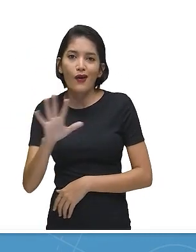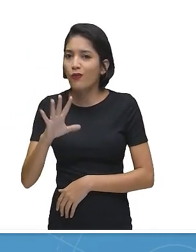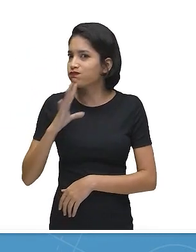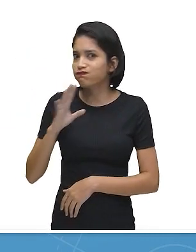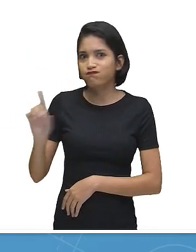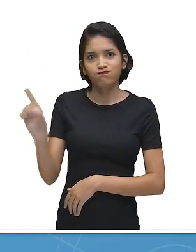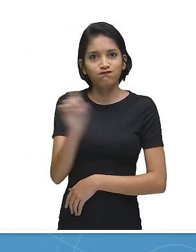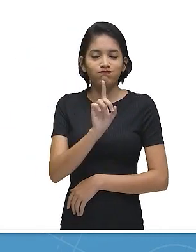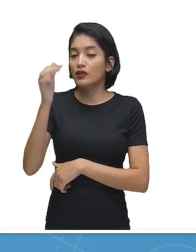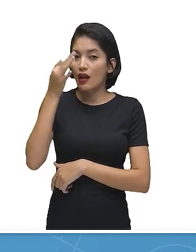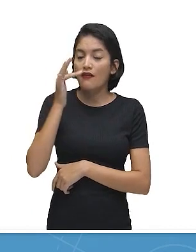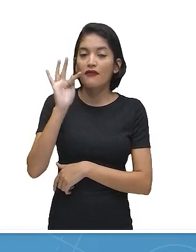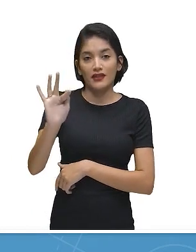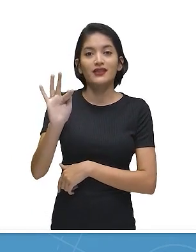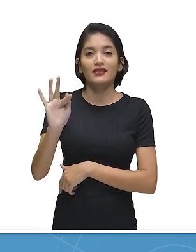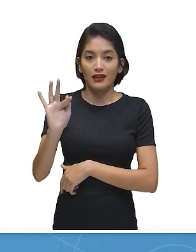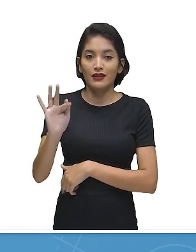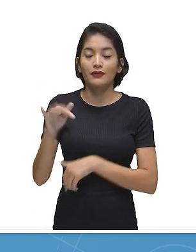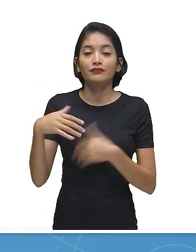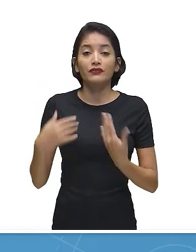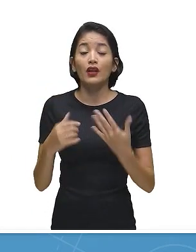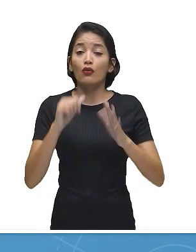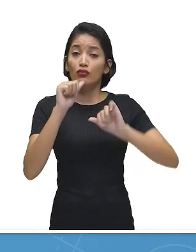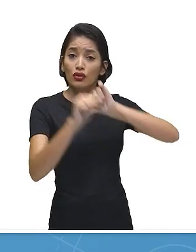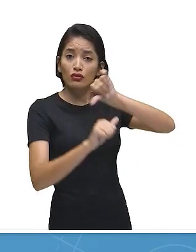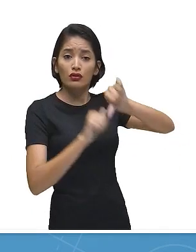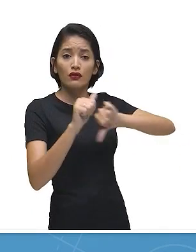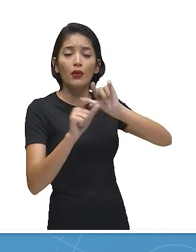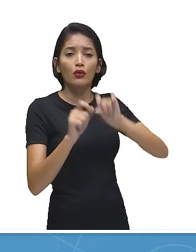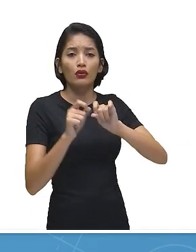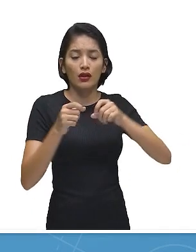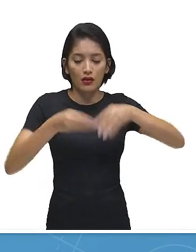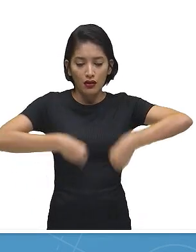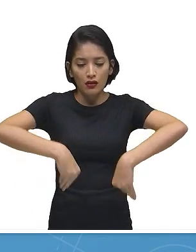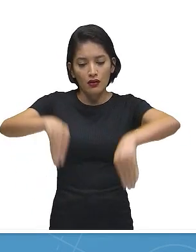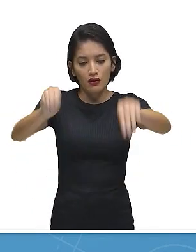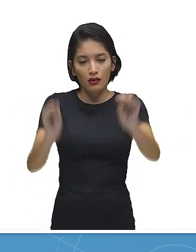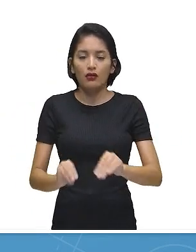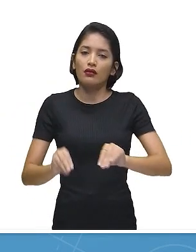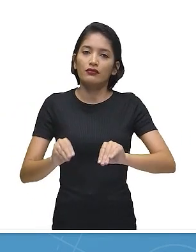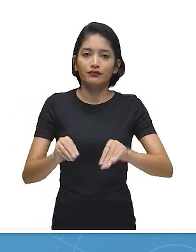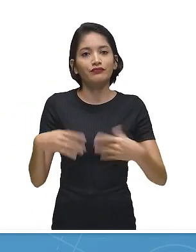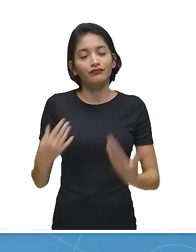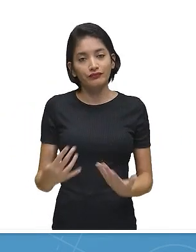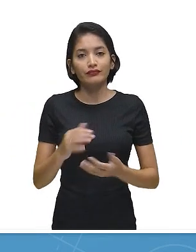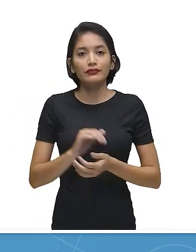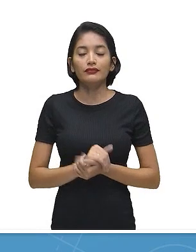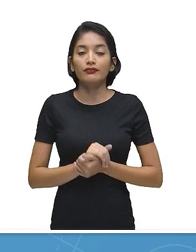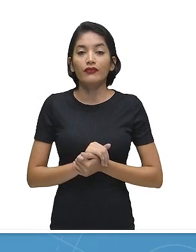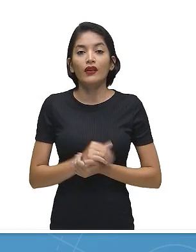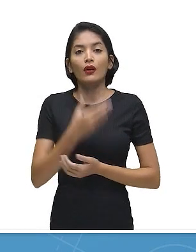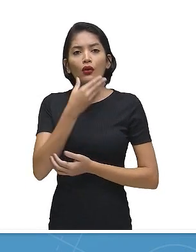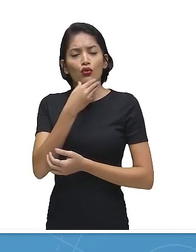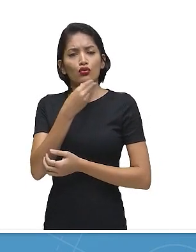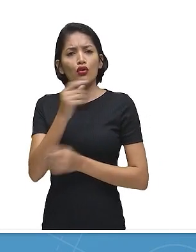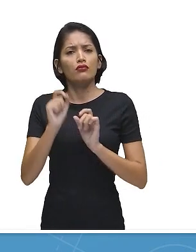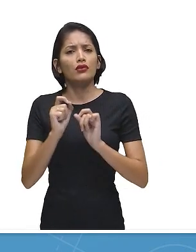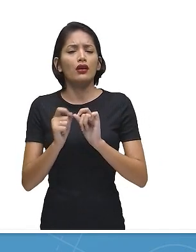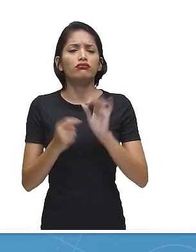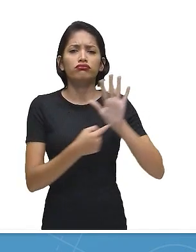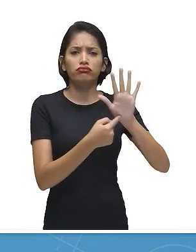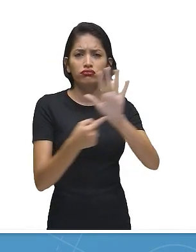ou seja, naturezas mortas, índios, caboclos, negros, mamelucos. Ao contrário de Post,